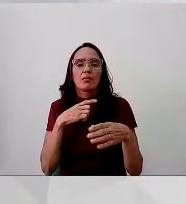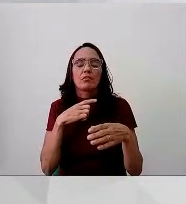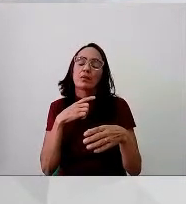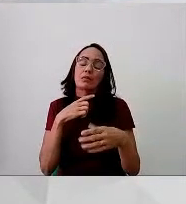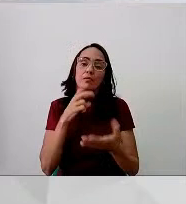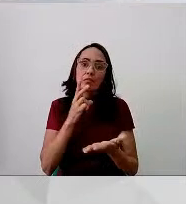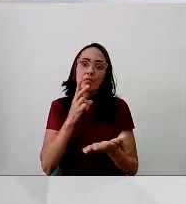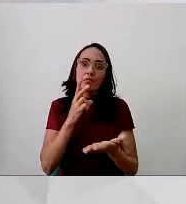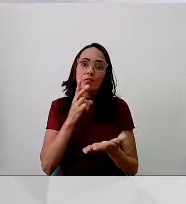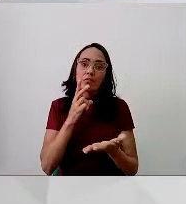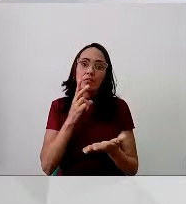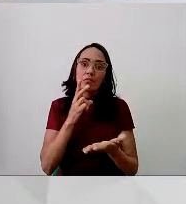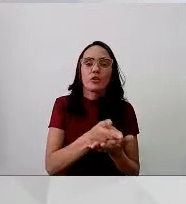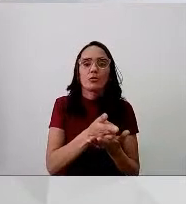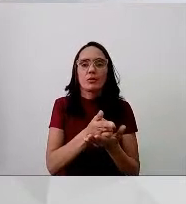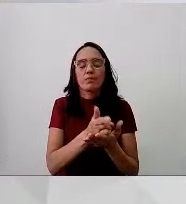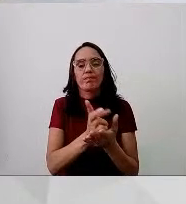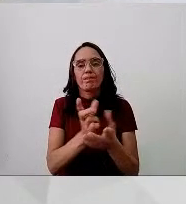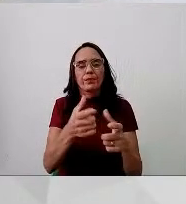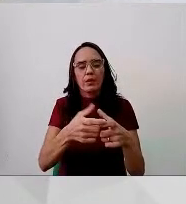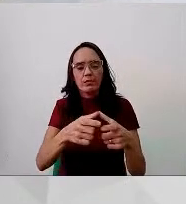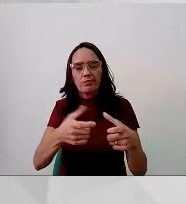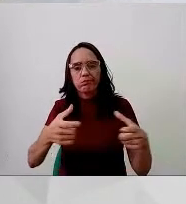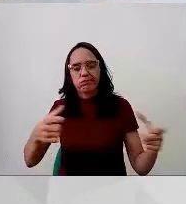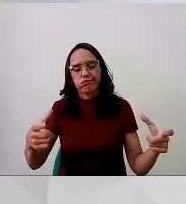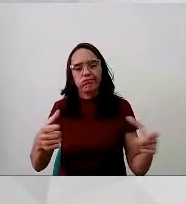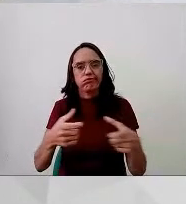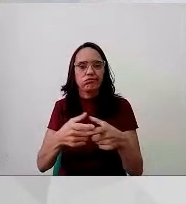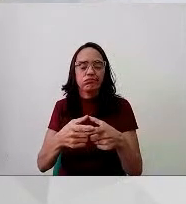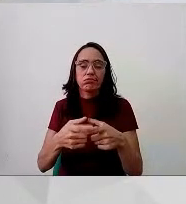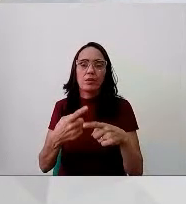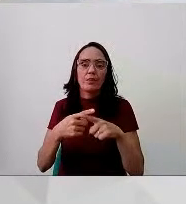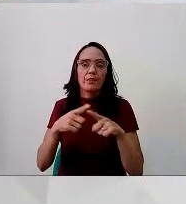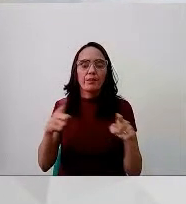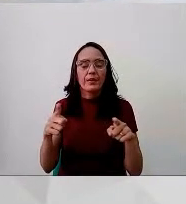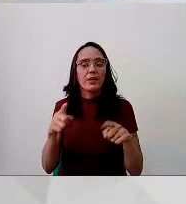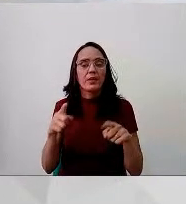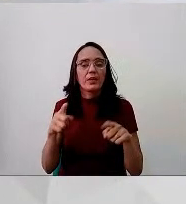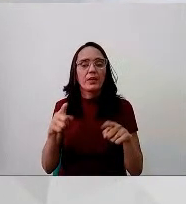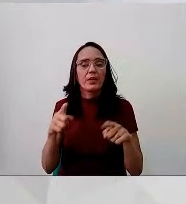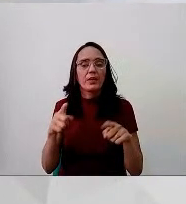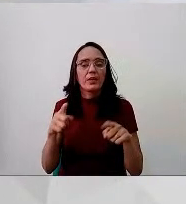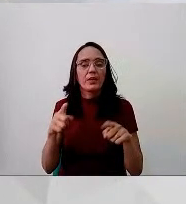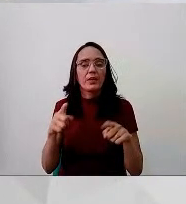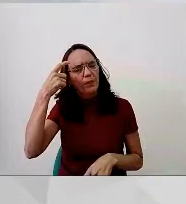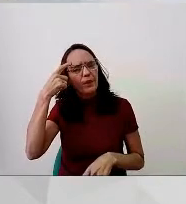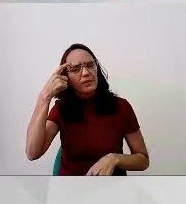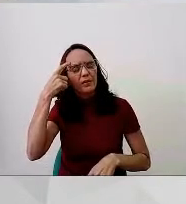menor. Aqui a lógica clássica é você pertence a um conjunto ou não pertence.